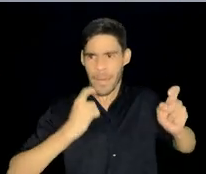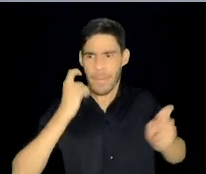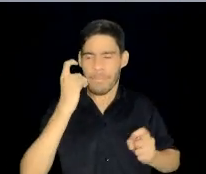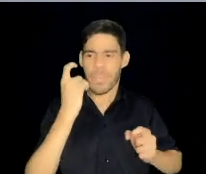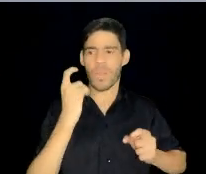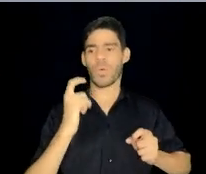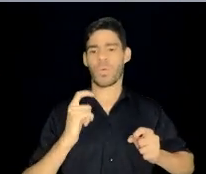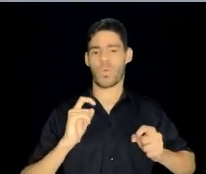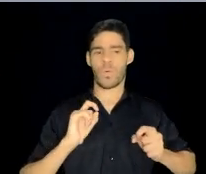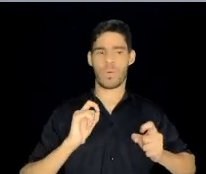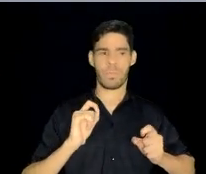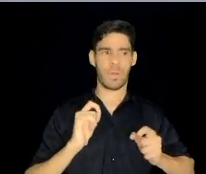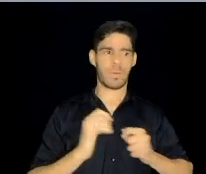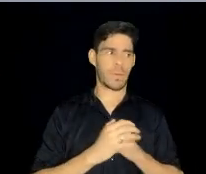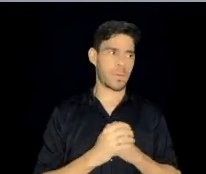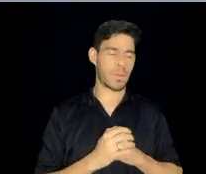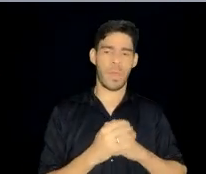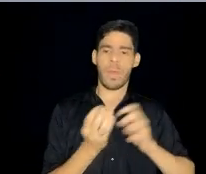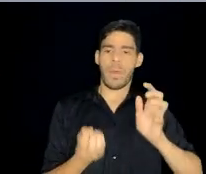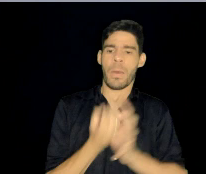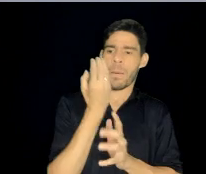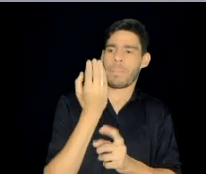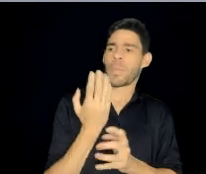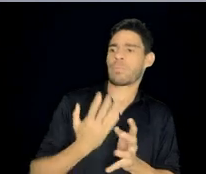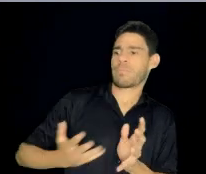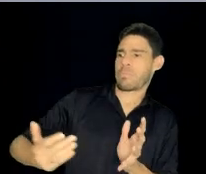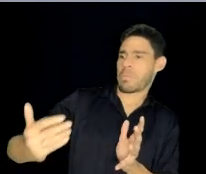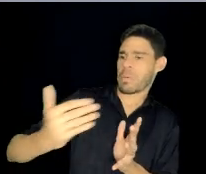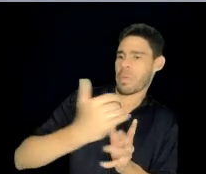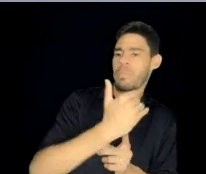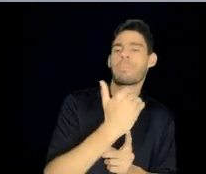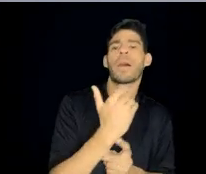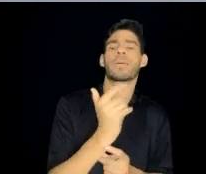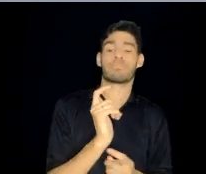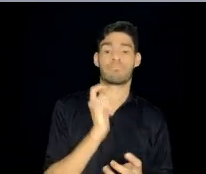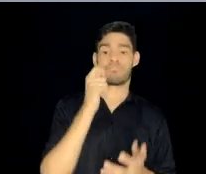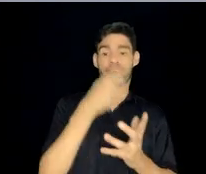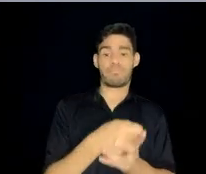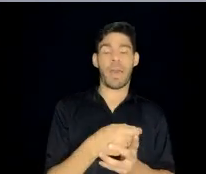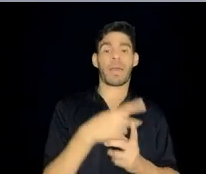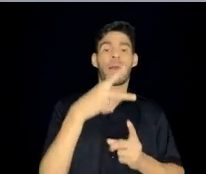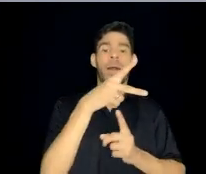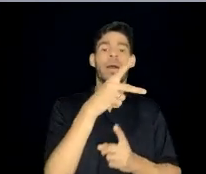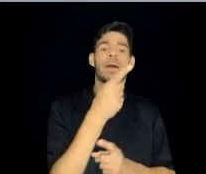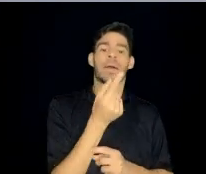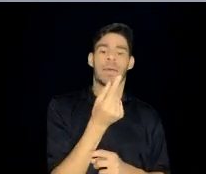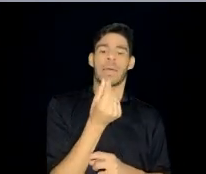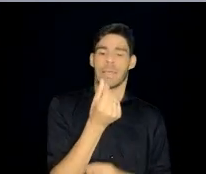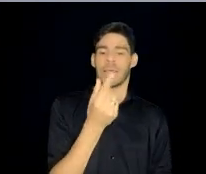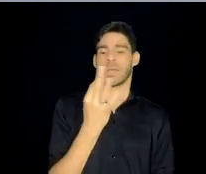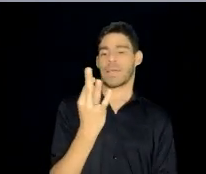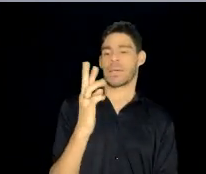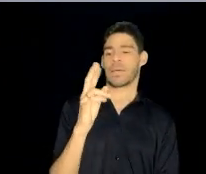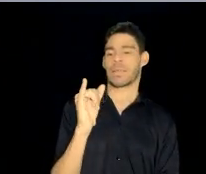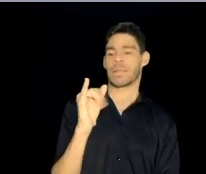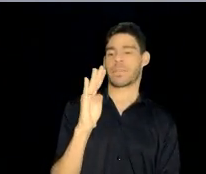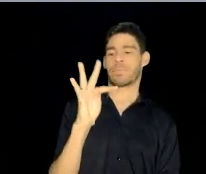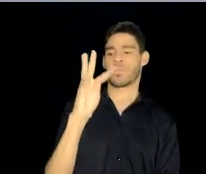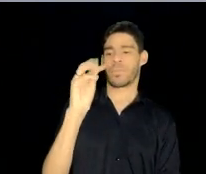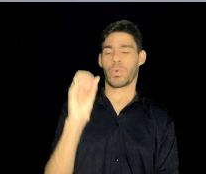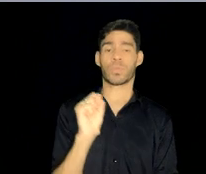tenha que se preocupar em produzir recursos para cumprir as suas obrigações